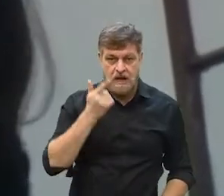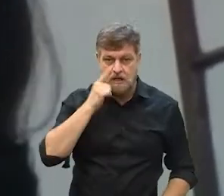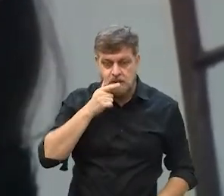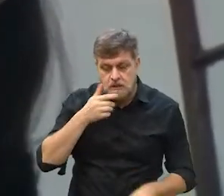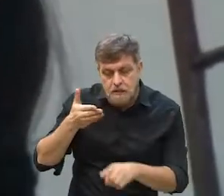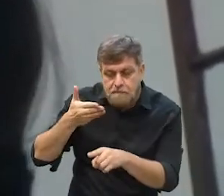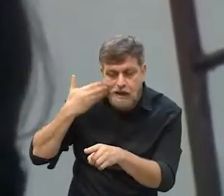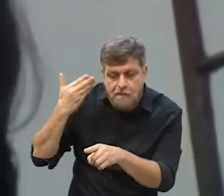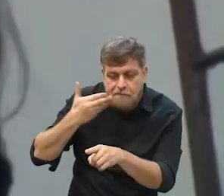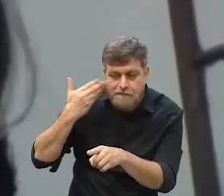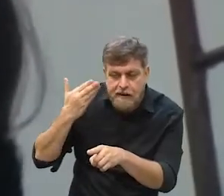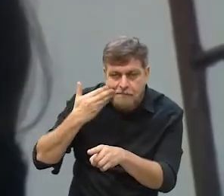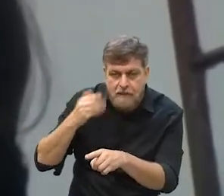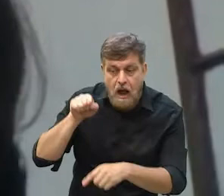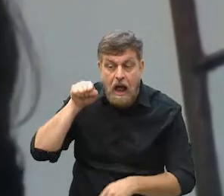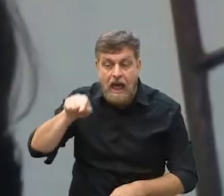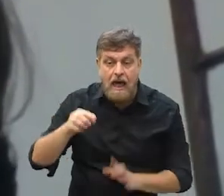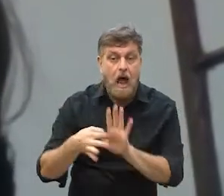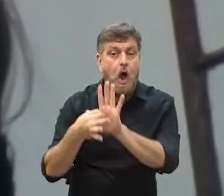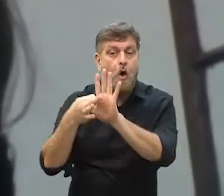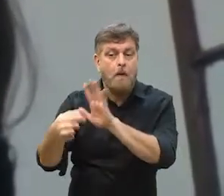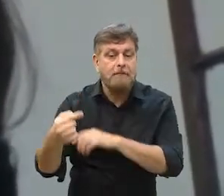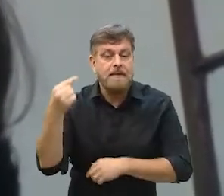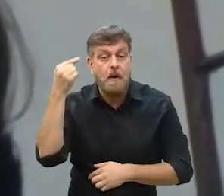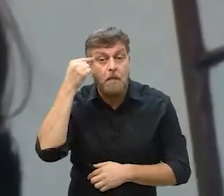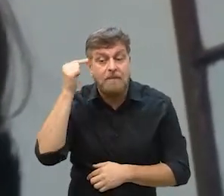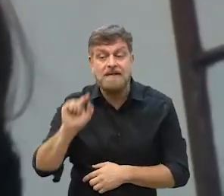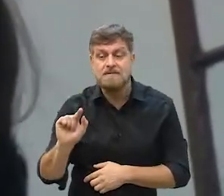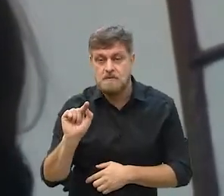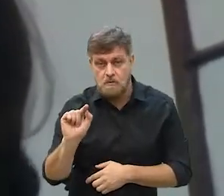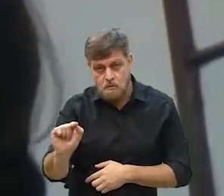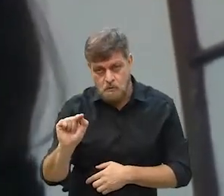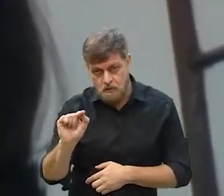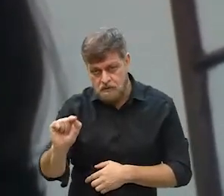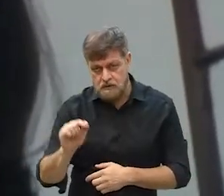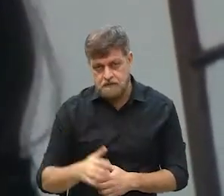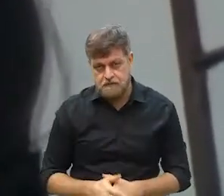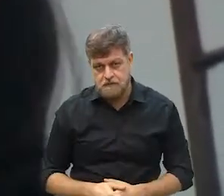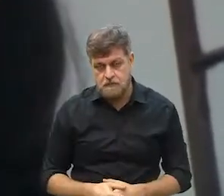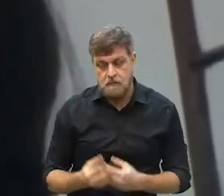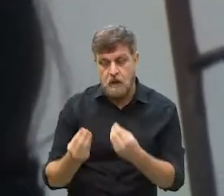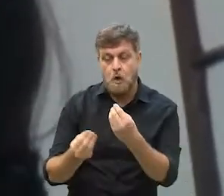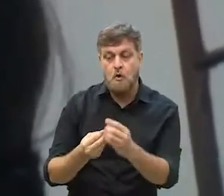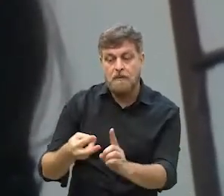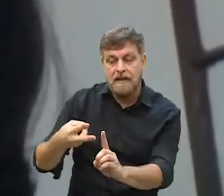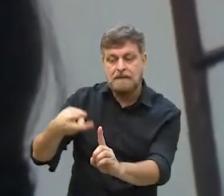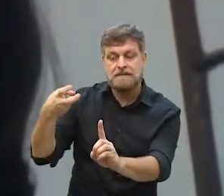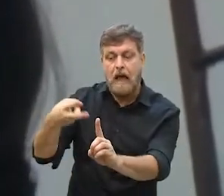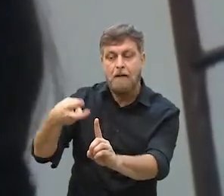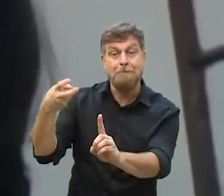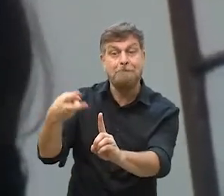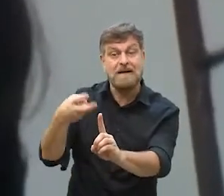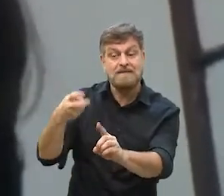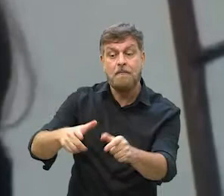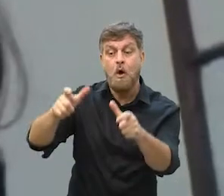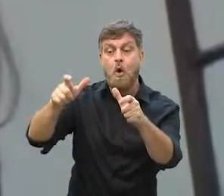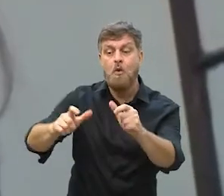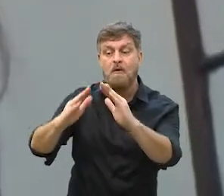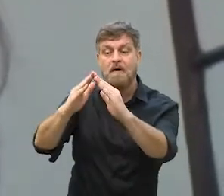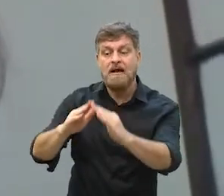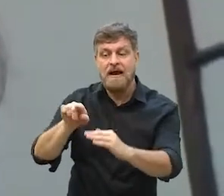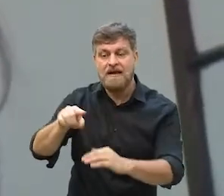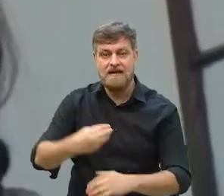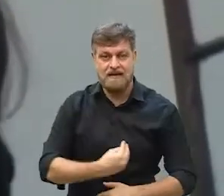com elas o que pensam, as suas demandas e como percebem os seus lugares, né? Que